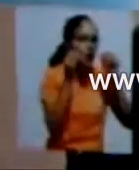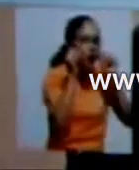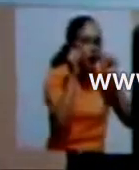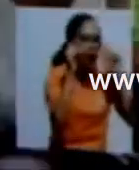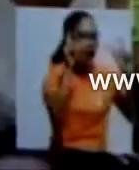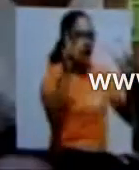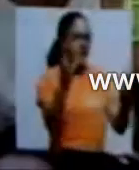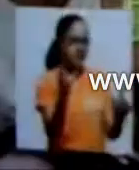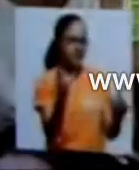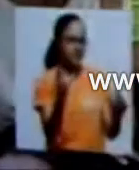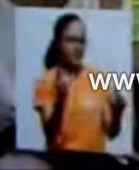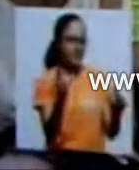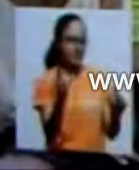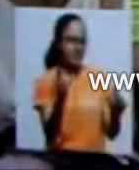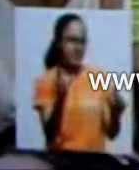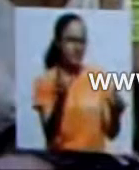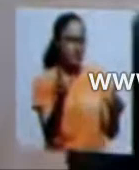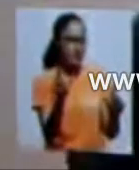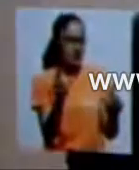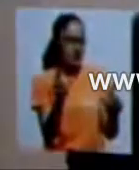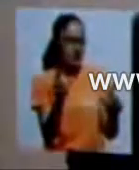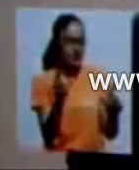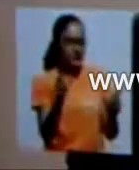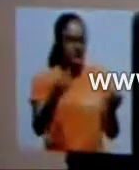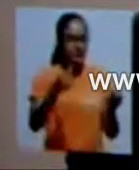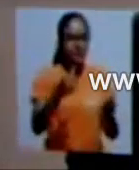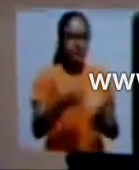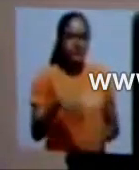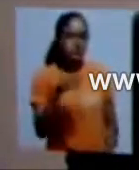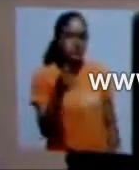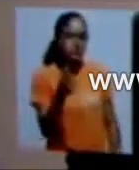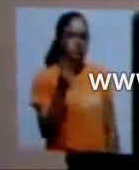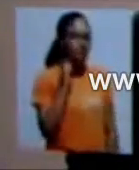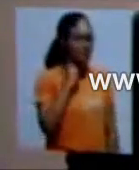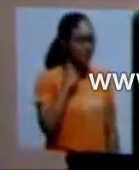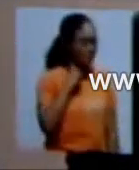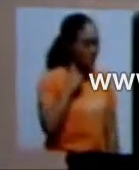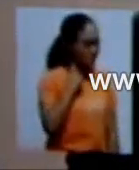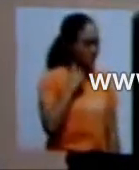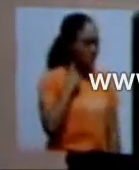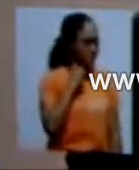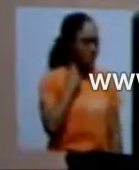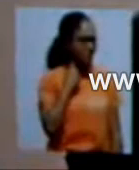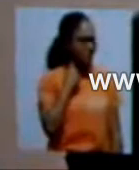Você pode colocar o carimbo do céu, ou se o dinheiro é sujo, é desonesto.